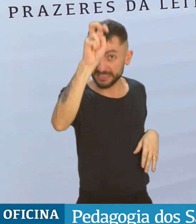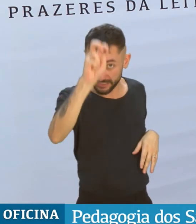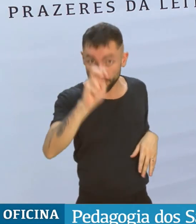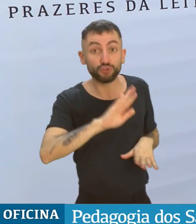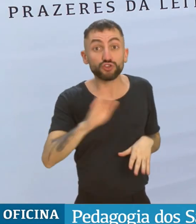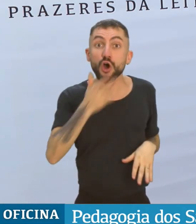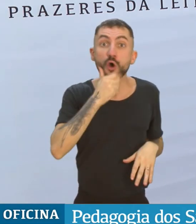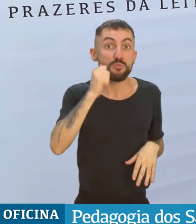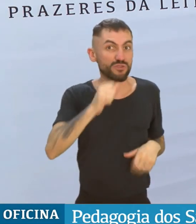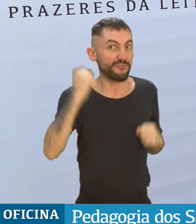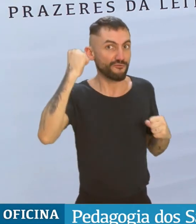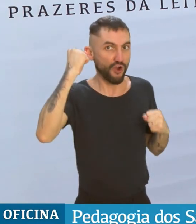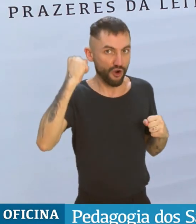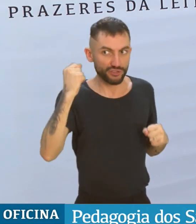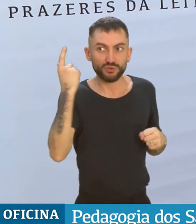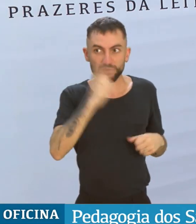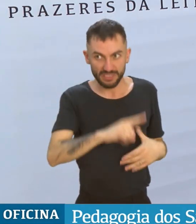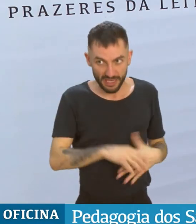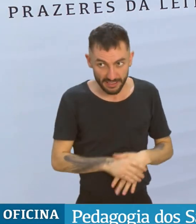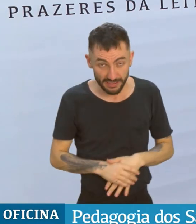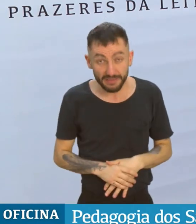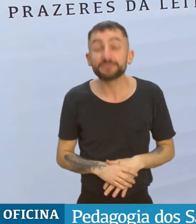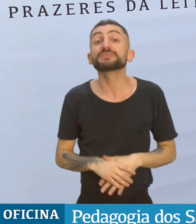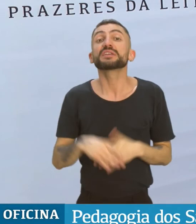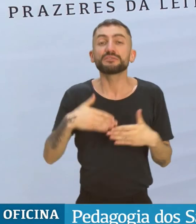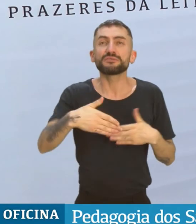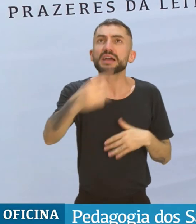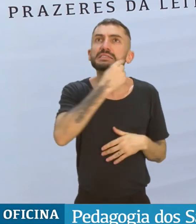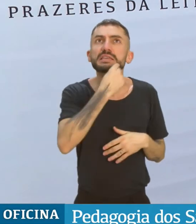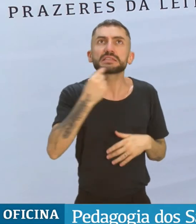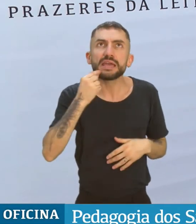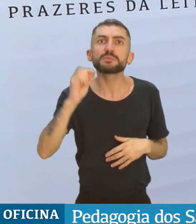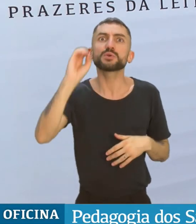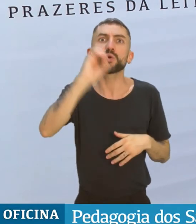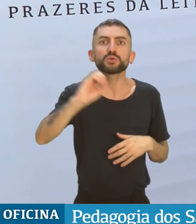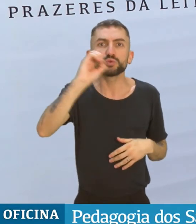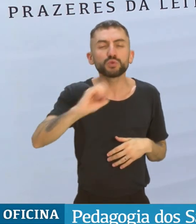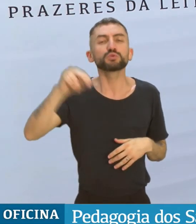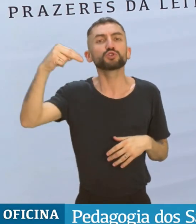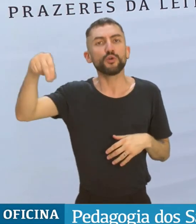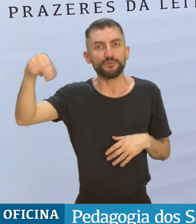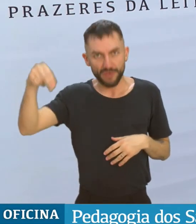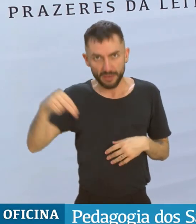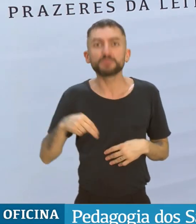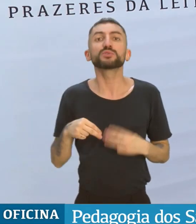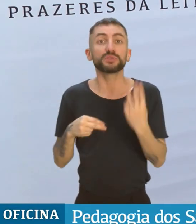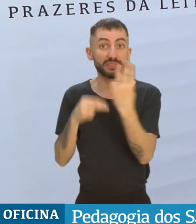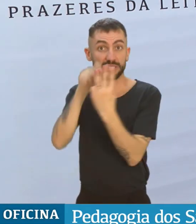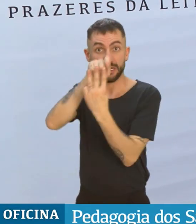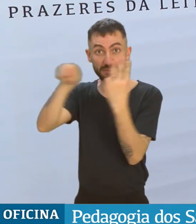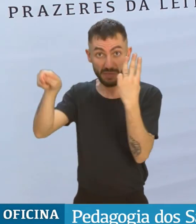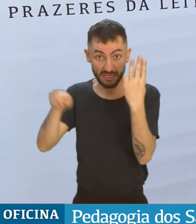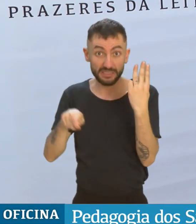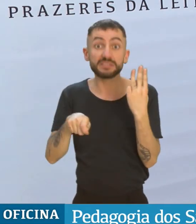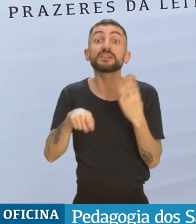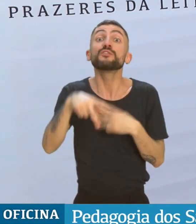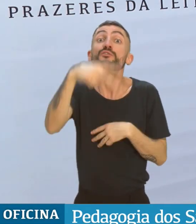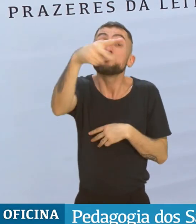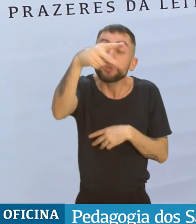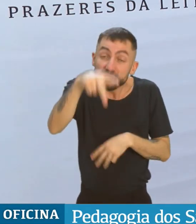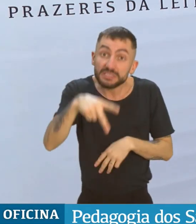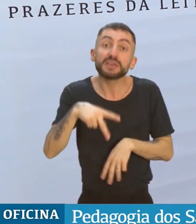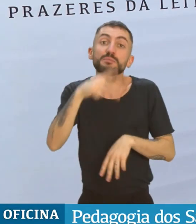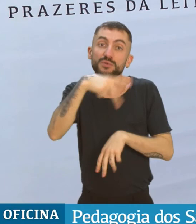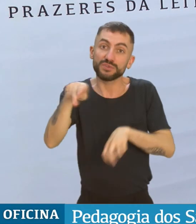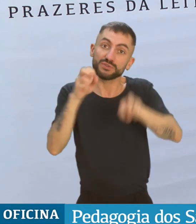fortes, né? Para os fortes. Vai pegar setembro, outubro e novembro. Se você é educador, o que é bacana